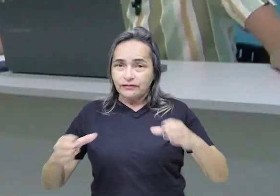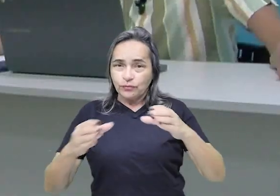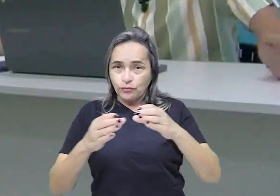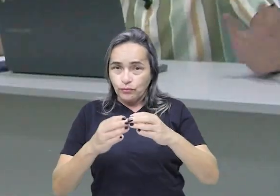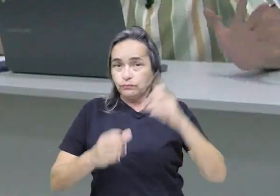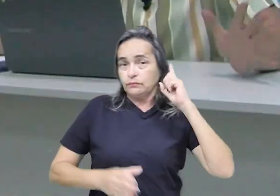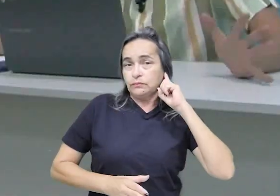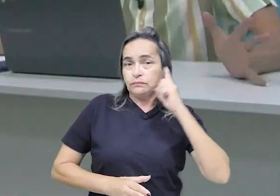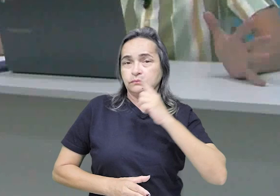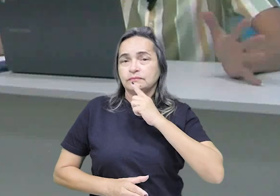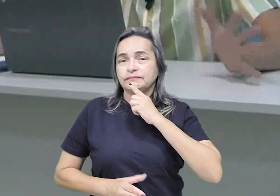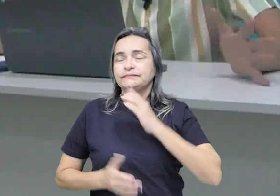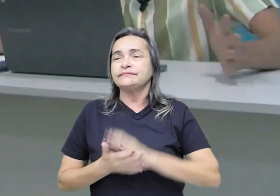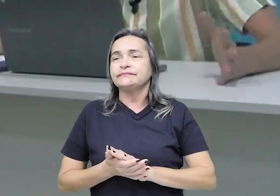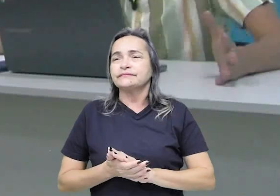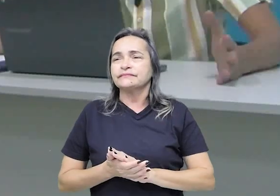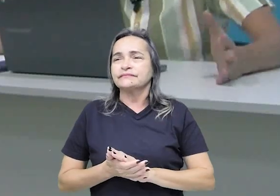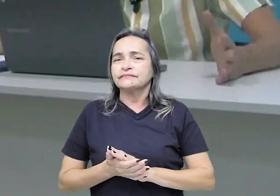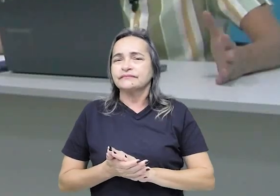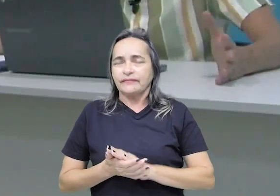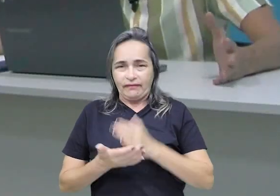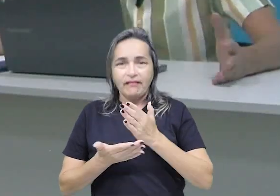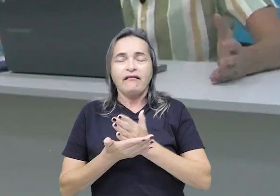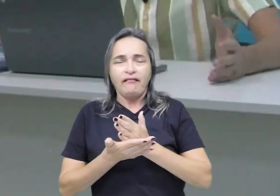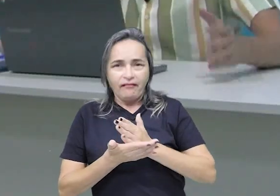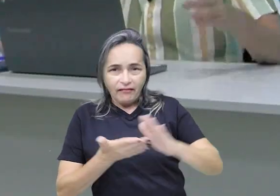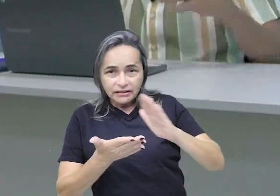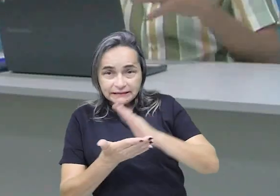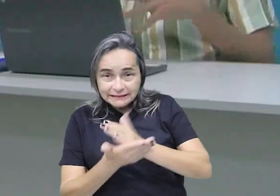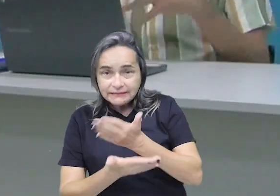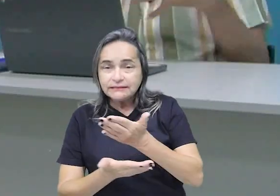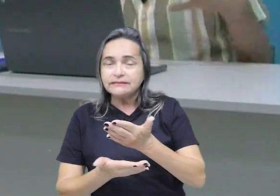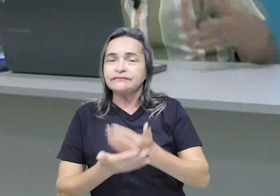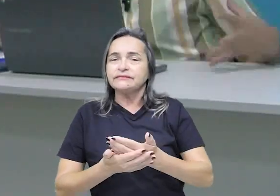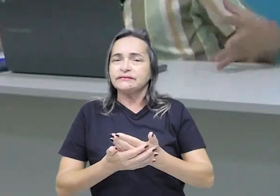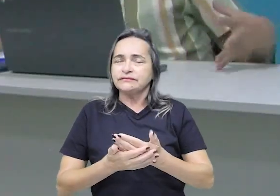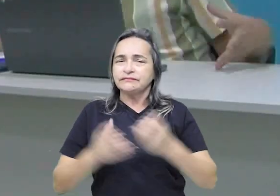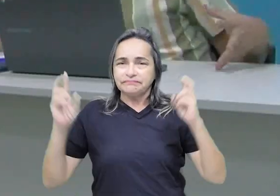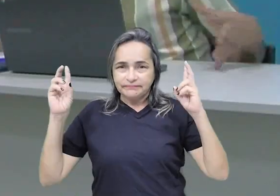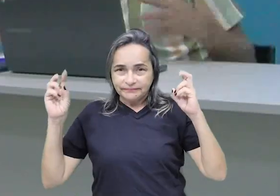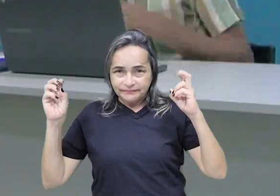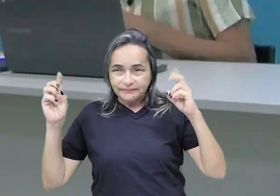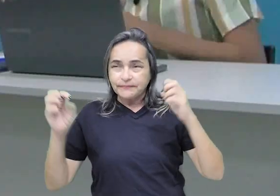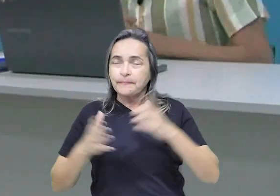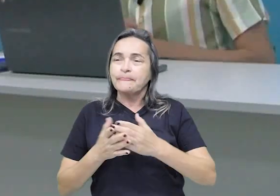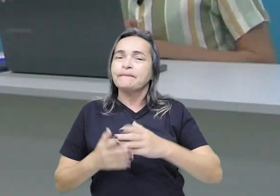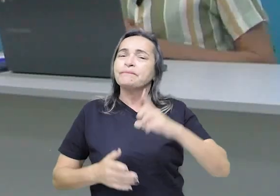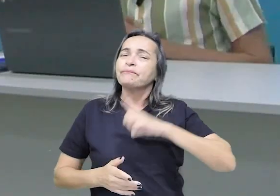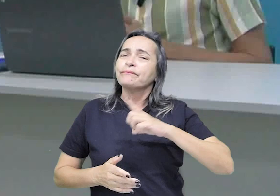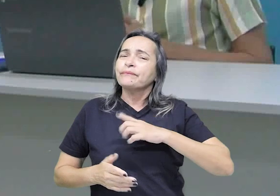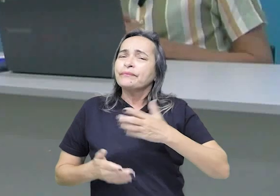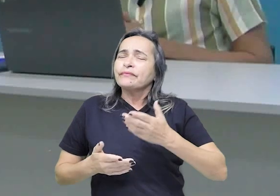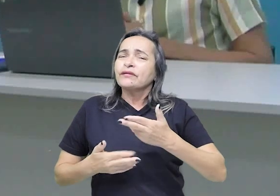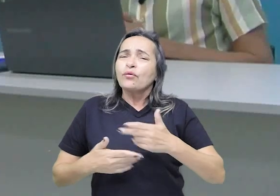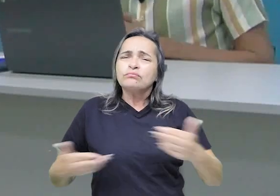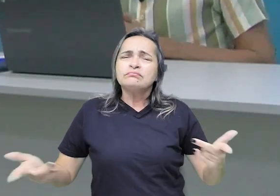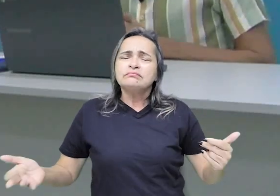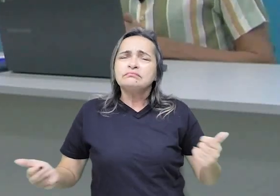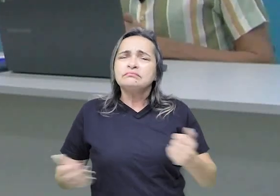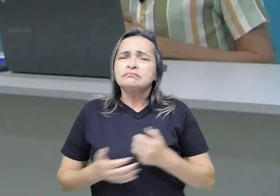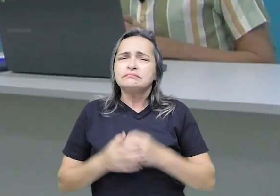Exatamente. Né? Então a comunidade surda ela se divide em relação a isso. Sim. E existem inúmeras outras questões, como por